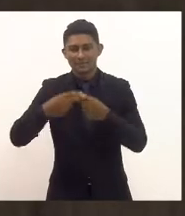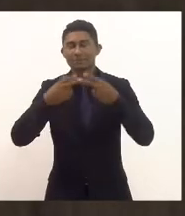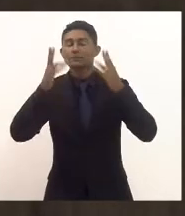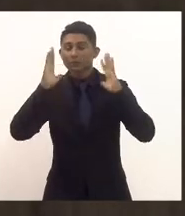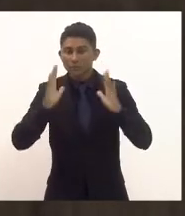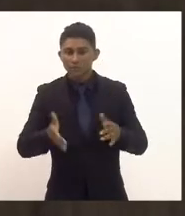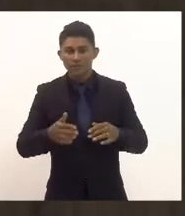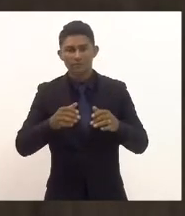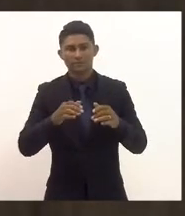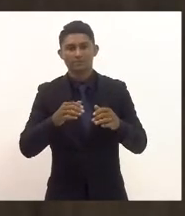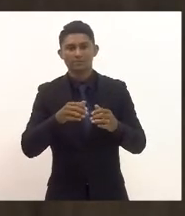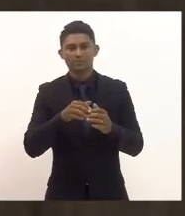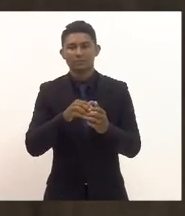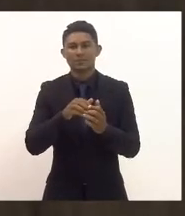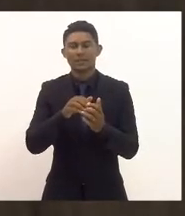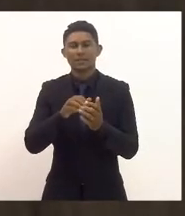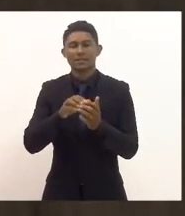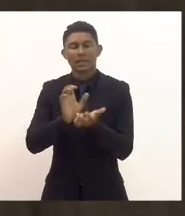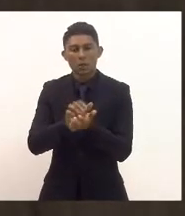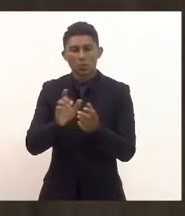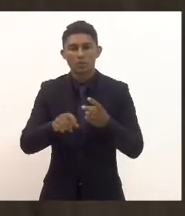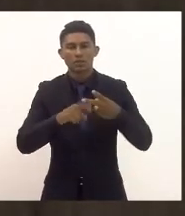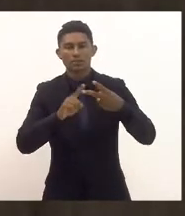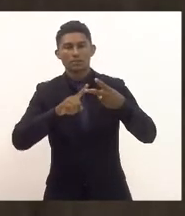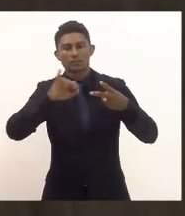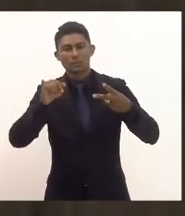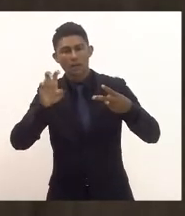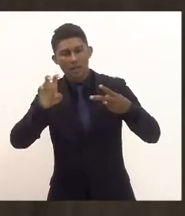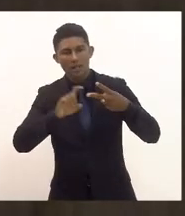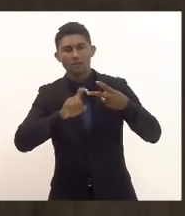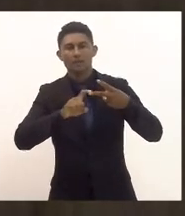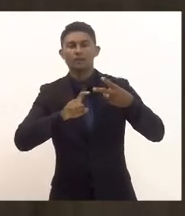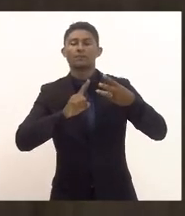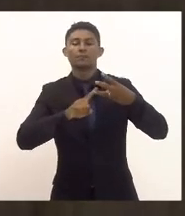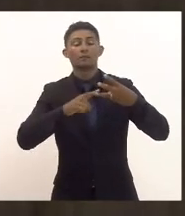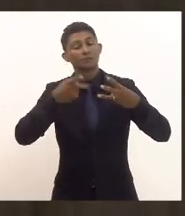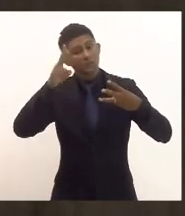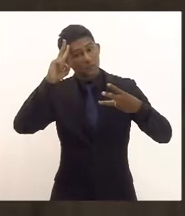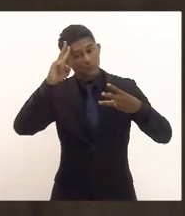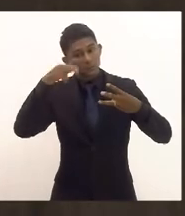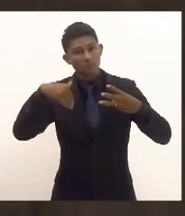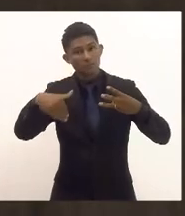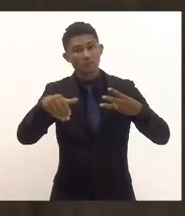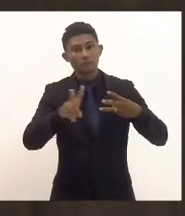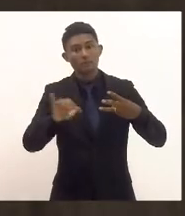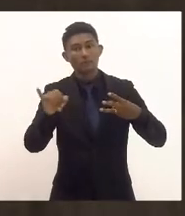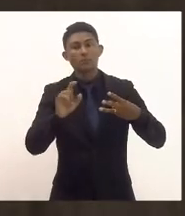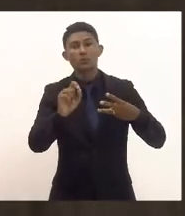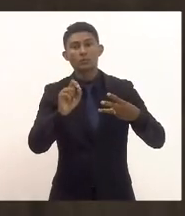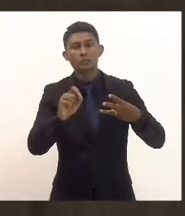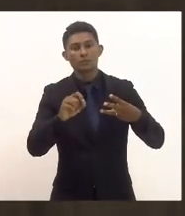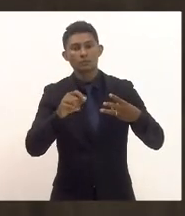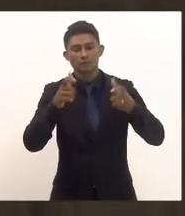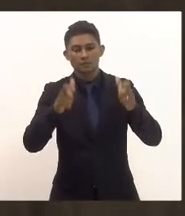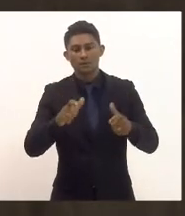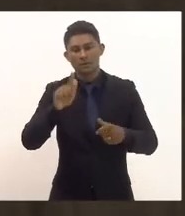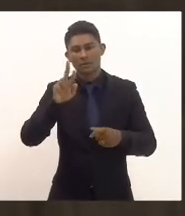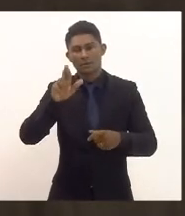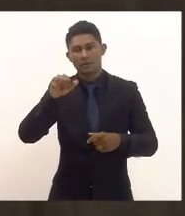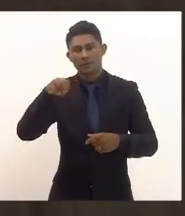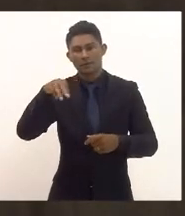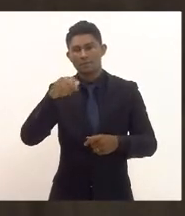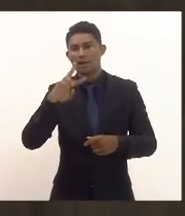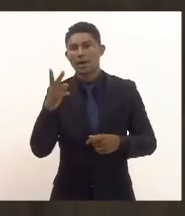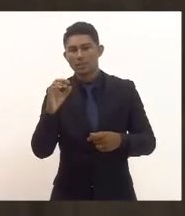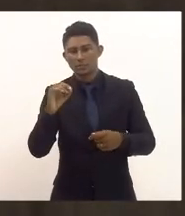ramal de Santa Cruz vistoriamos o ramal Japeri segunda feira agora vistoriamos ramal de Gramacho e